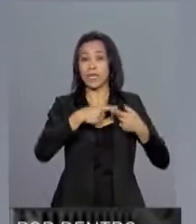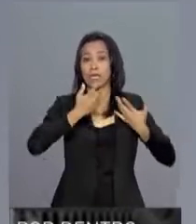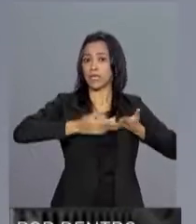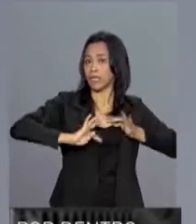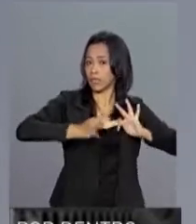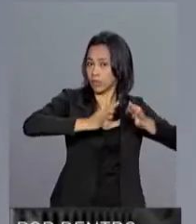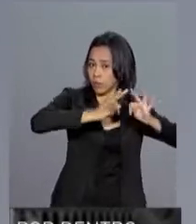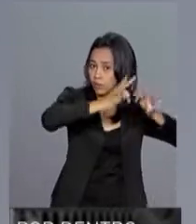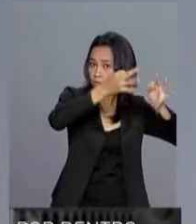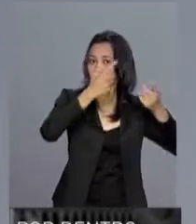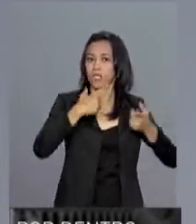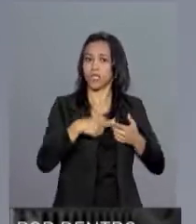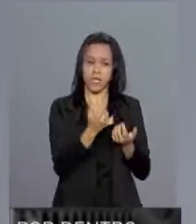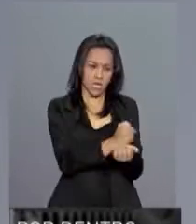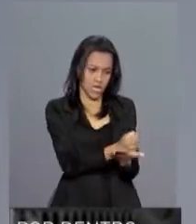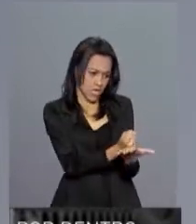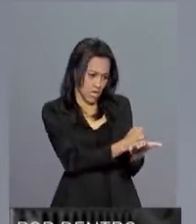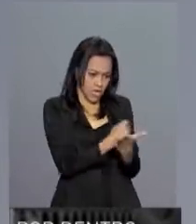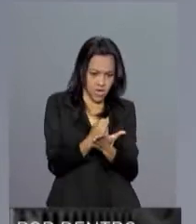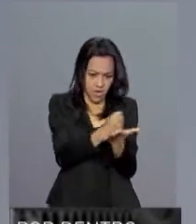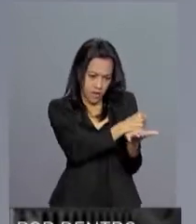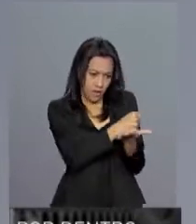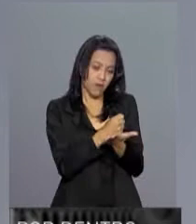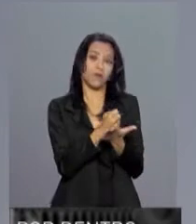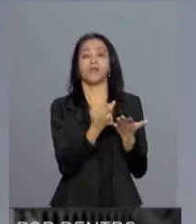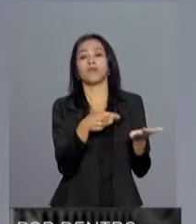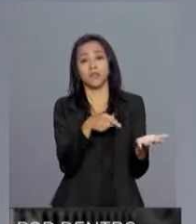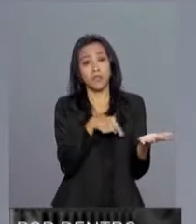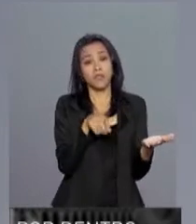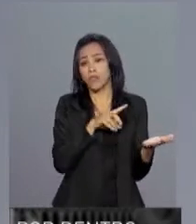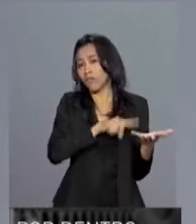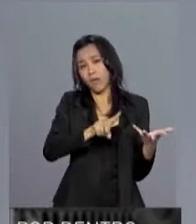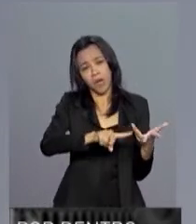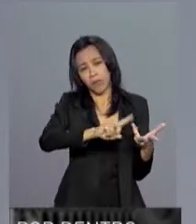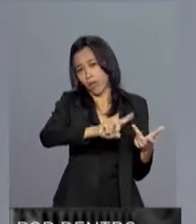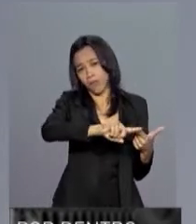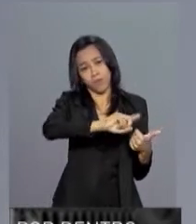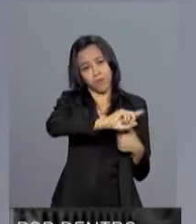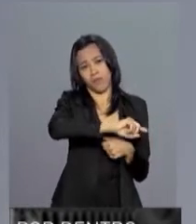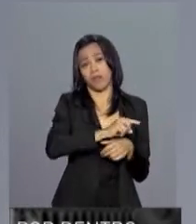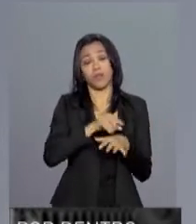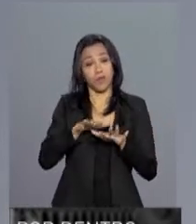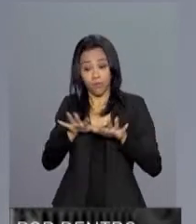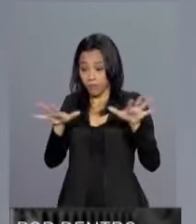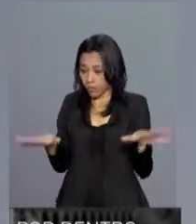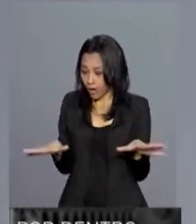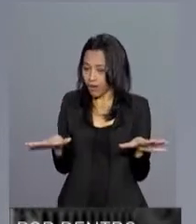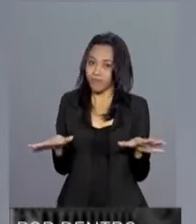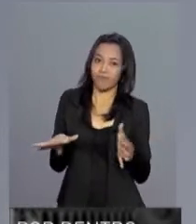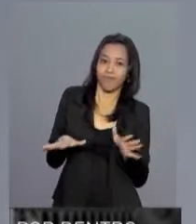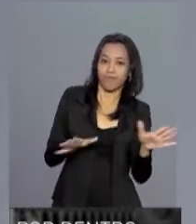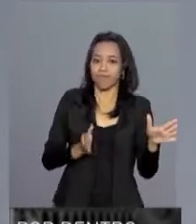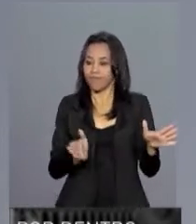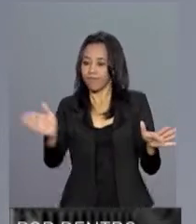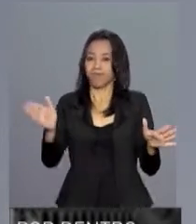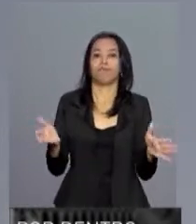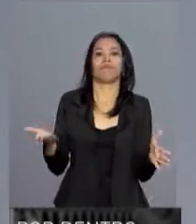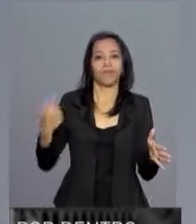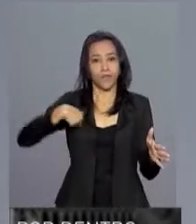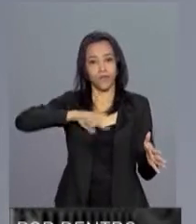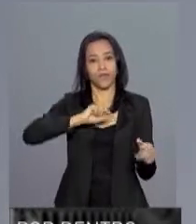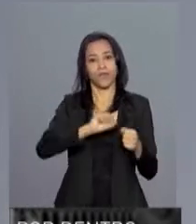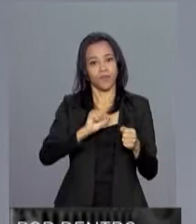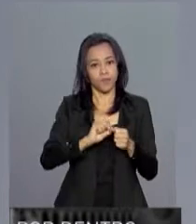em games em realidade virtual e aumentar nada e por aí vai então assim é realmente um investimento muito significativo que vai